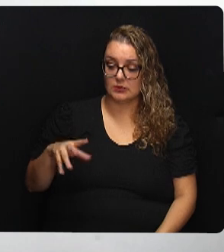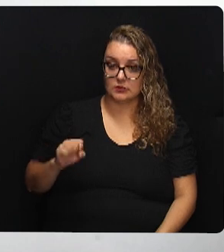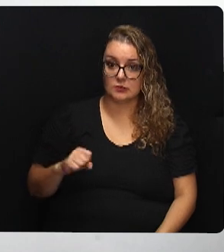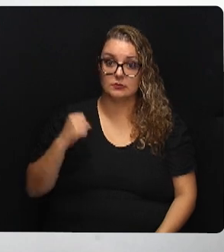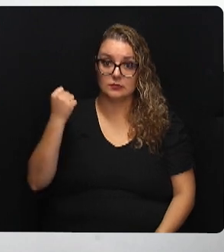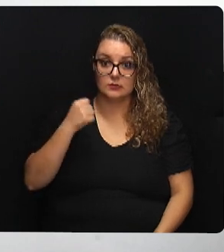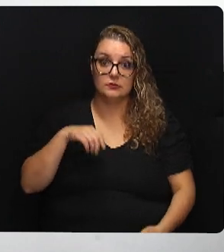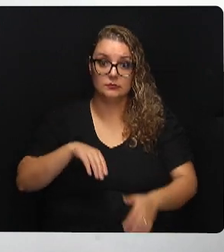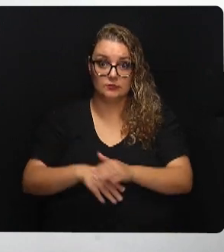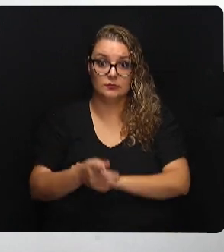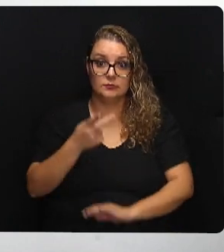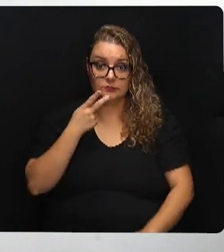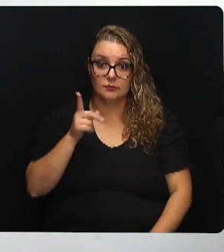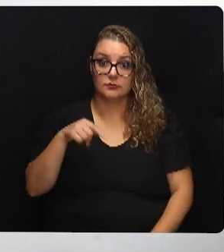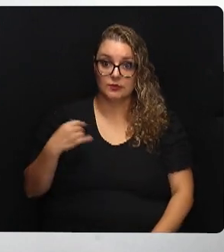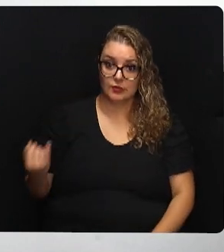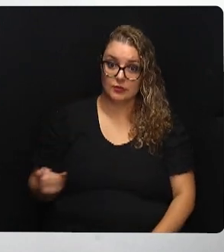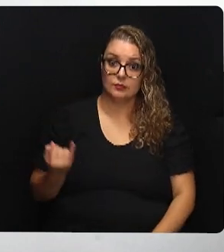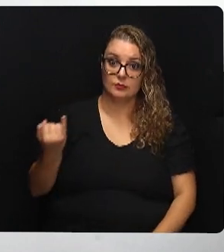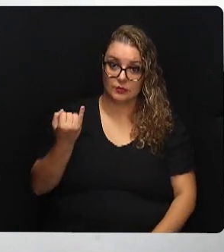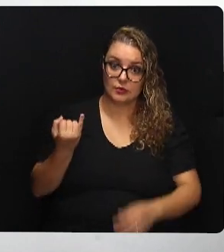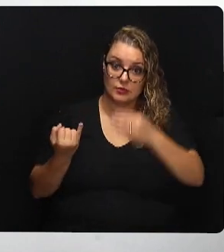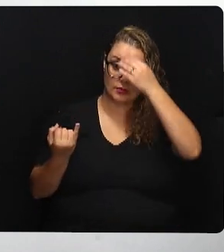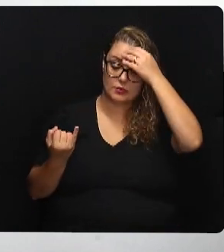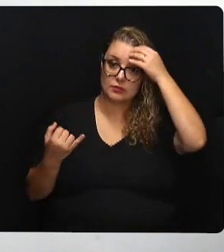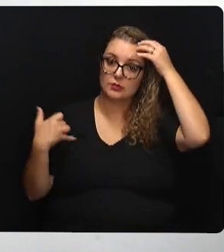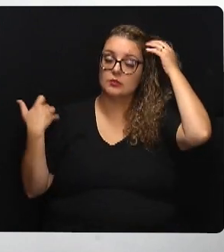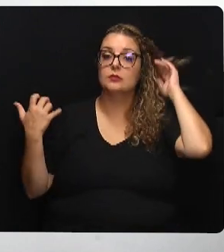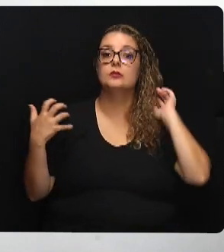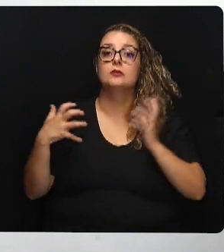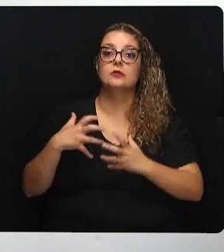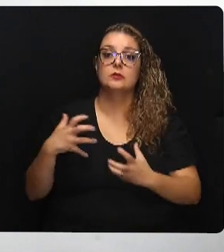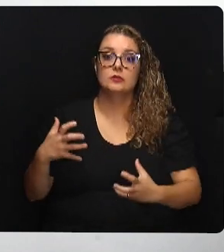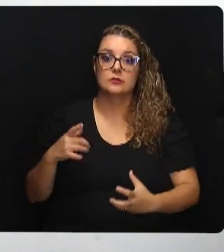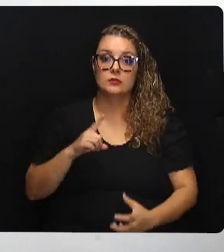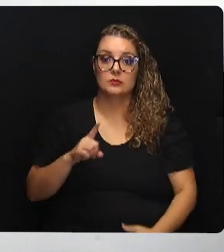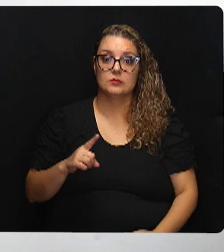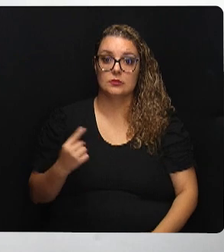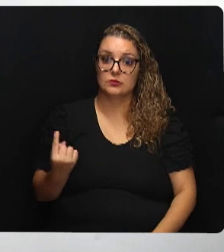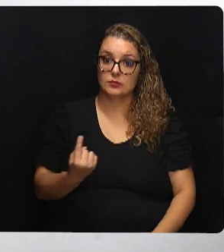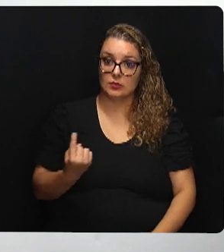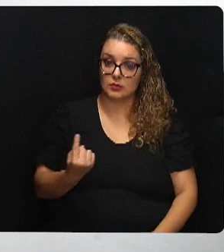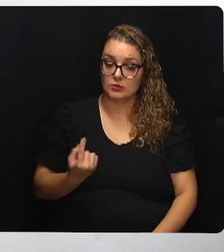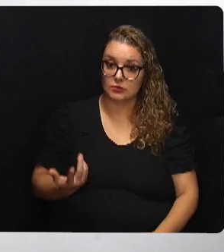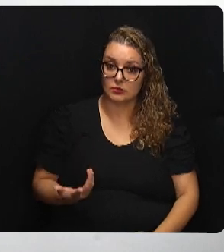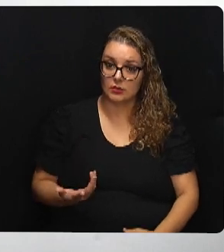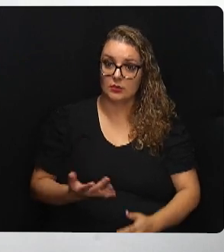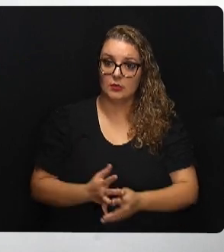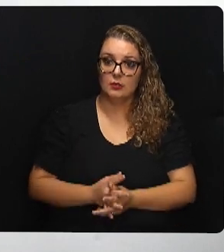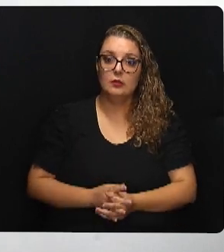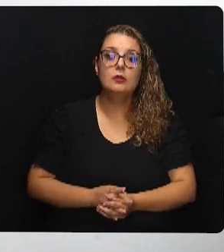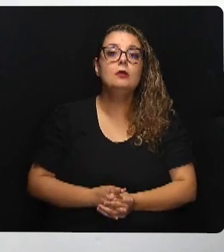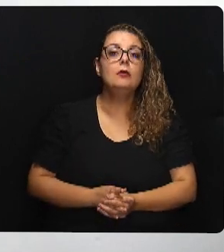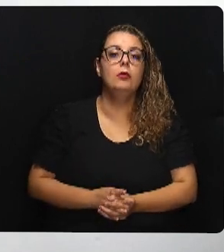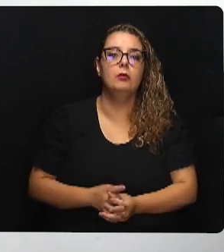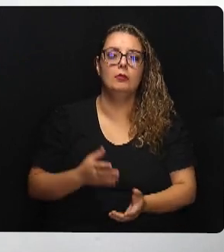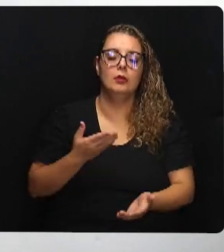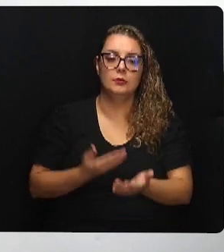Então, eu sempre costumo dizer que é importante que essas idosos e crianças não fiquem sozinhos,